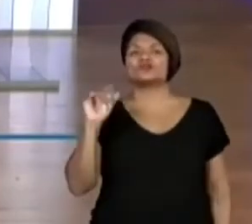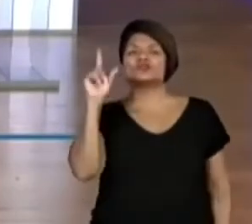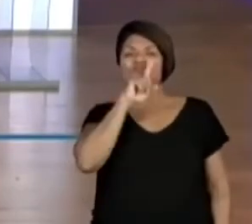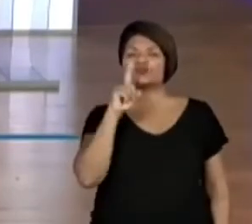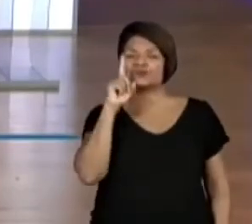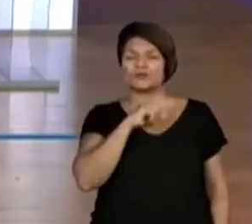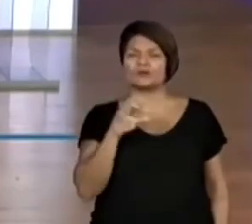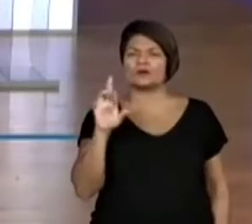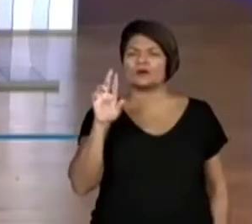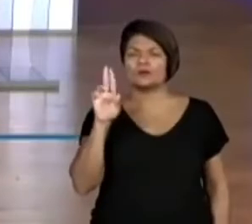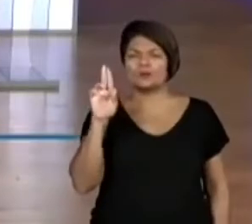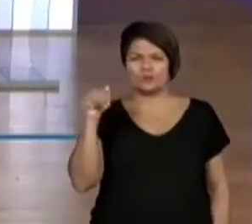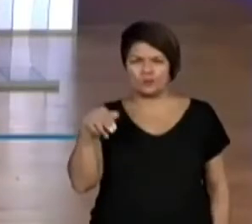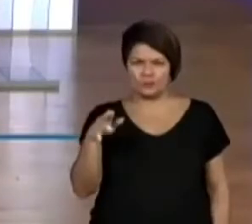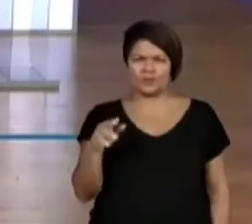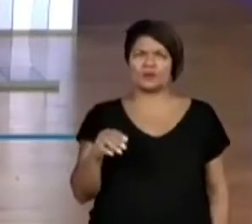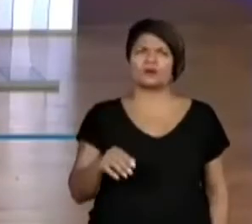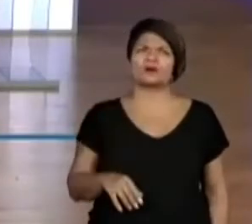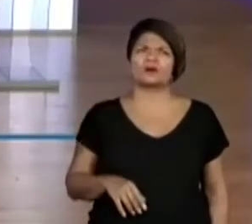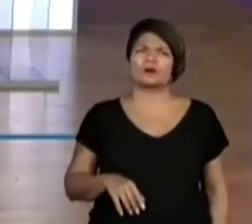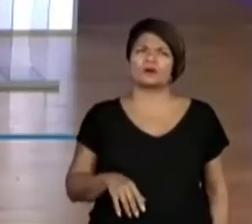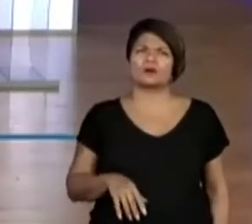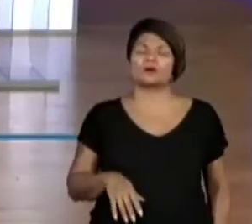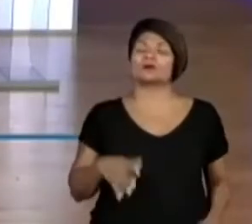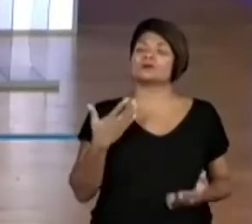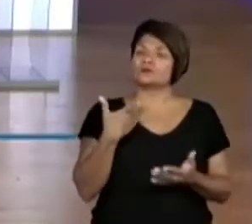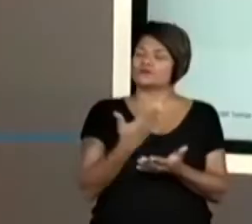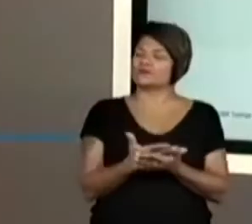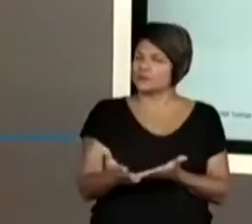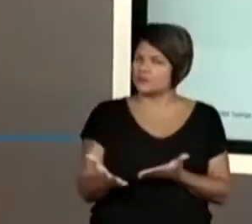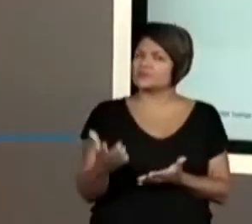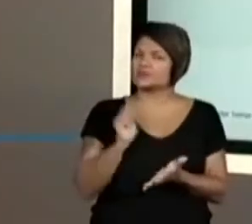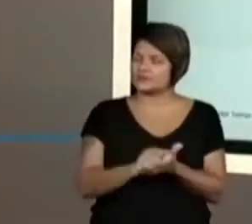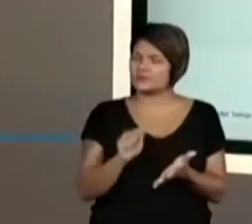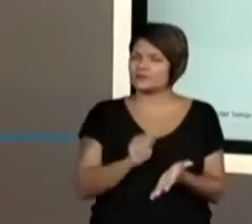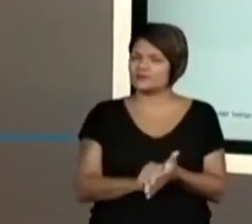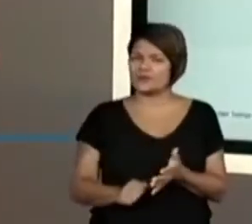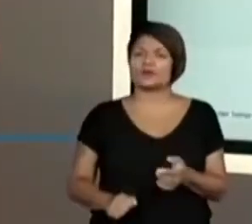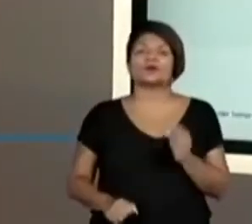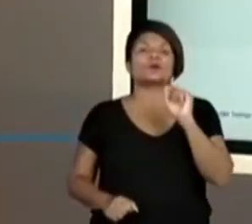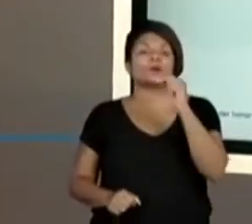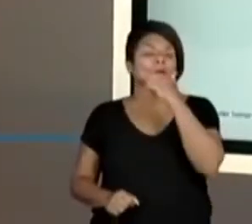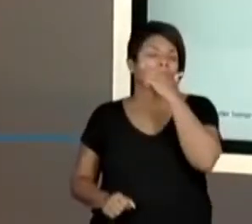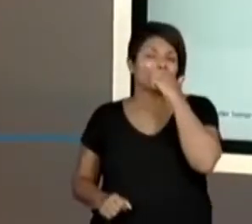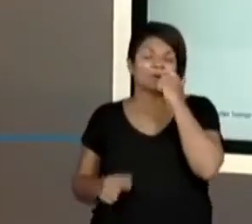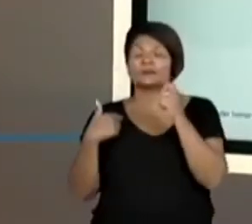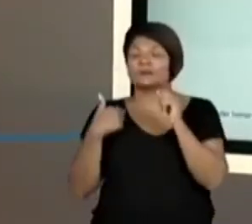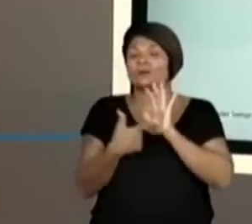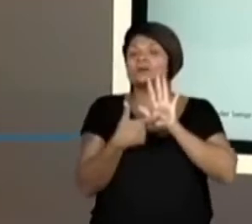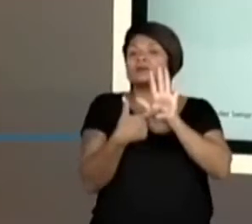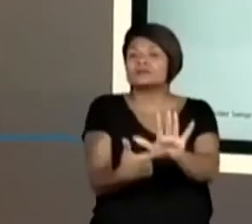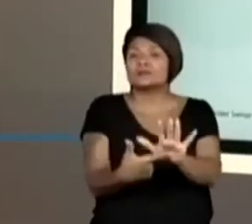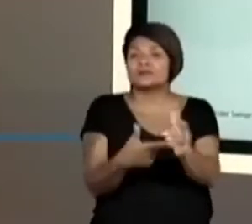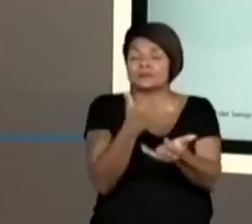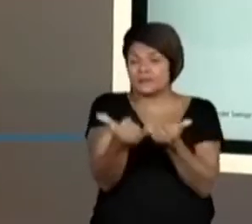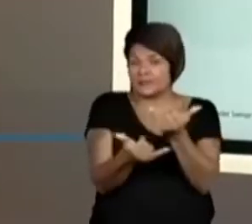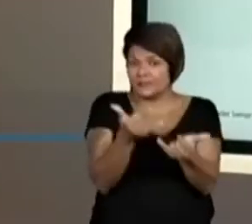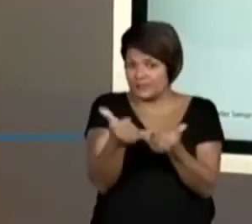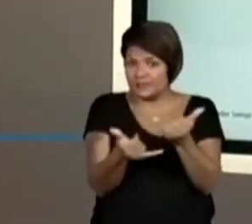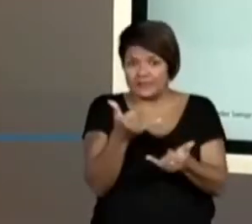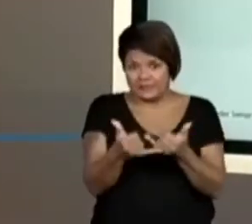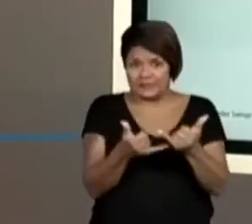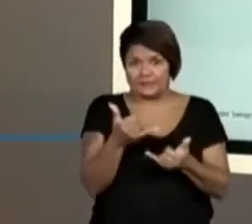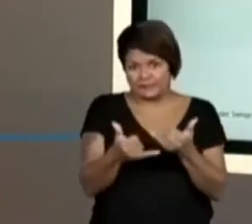que é o Juan, né? Que tal a gente começar a escrever aquela que a gente deu o nosso começo de atividade, onde eu apresentei a brincadeira que começou a ser